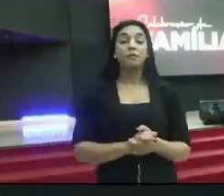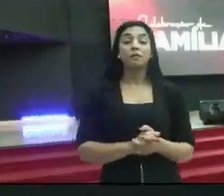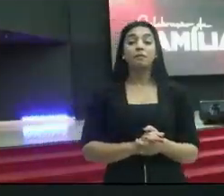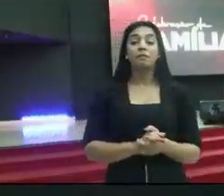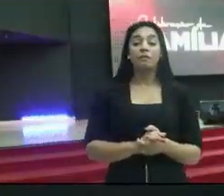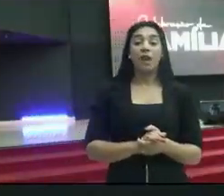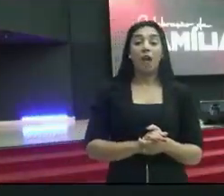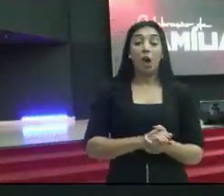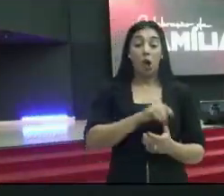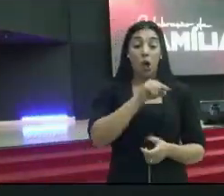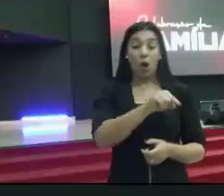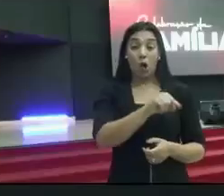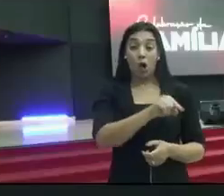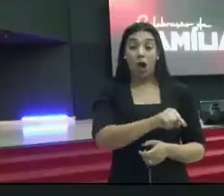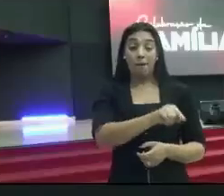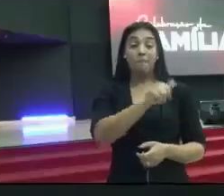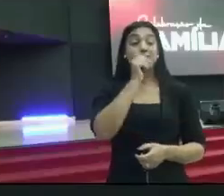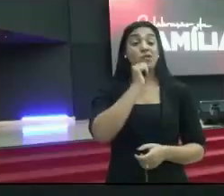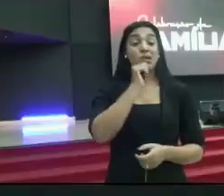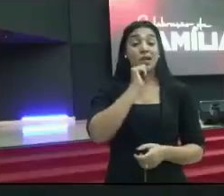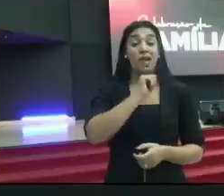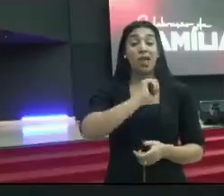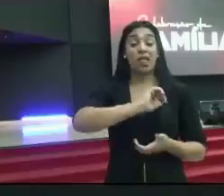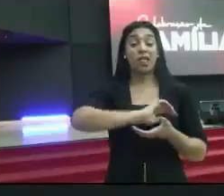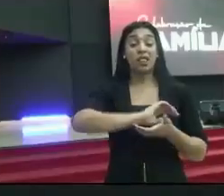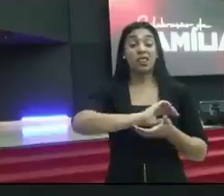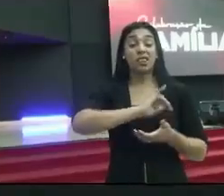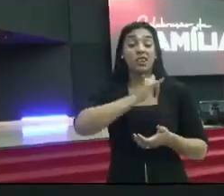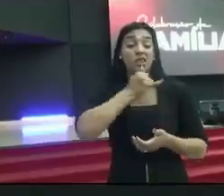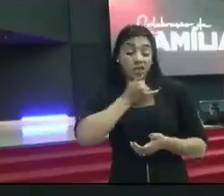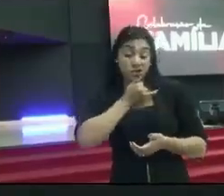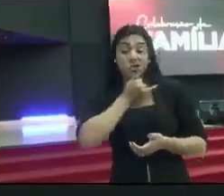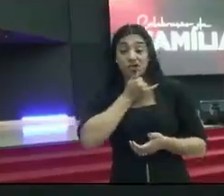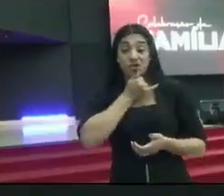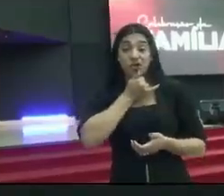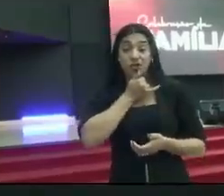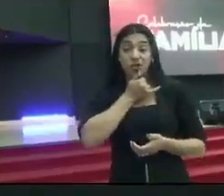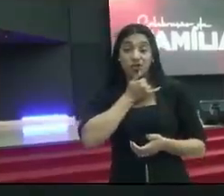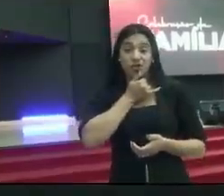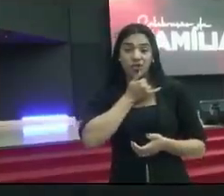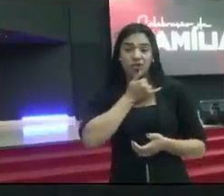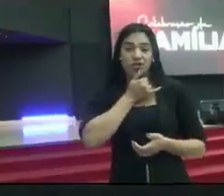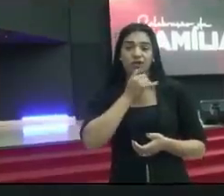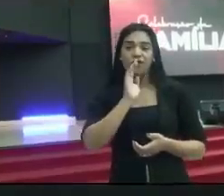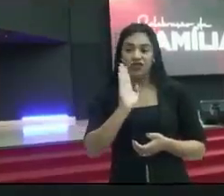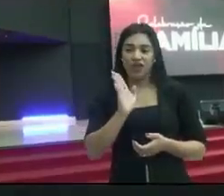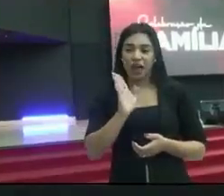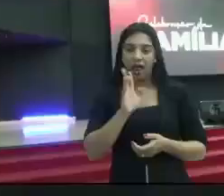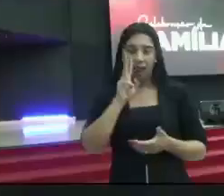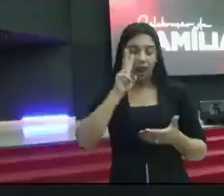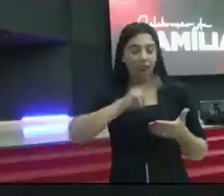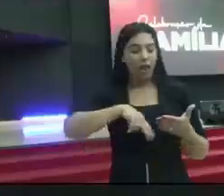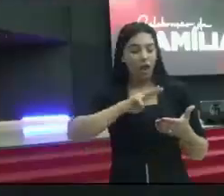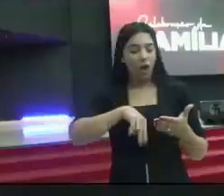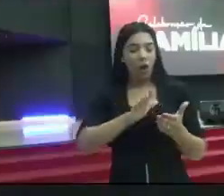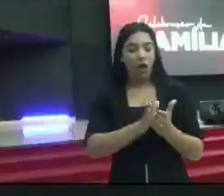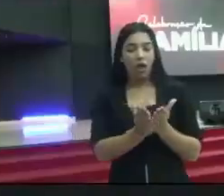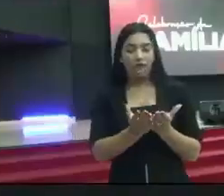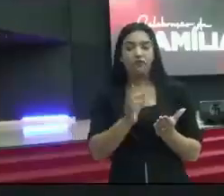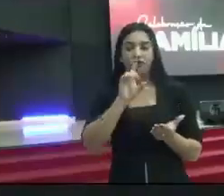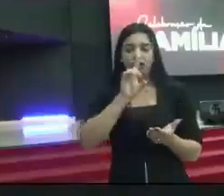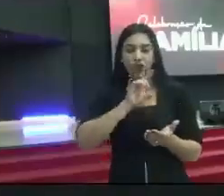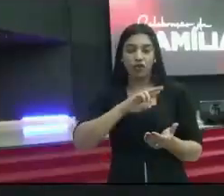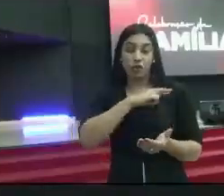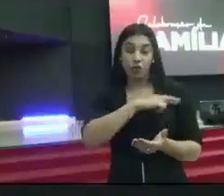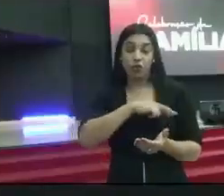pegando uma mulher quebrada pela vida. E você já leu o livro de Ruth? Quando ela